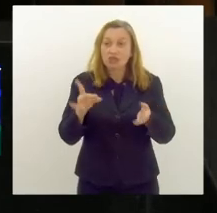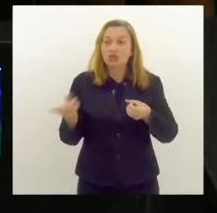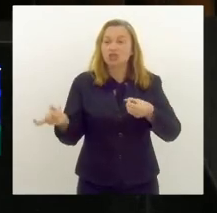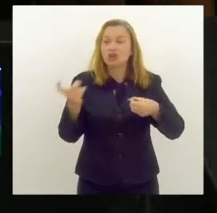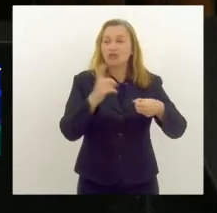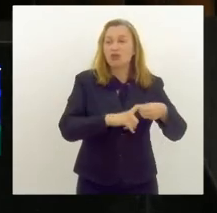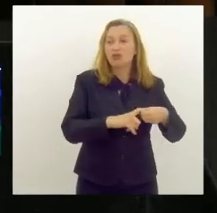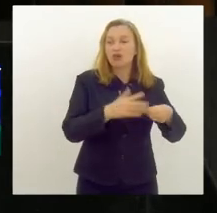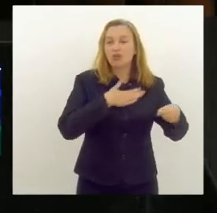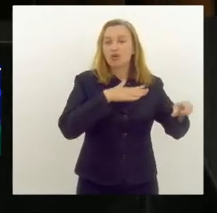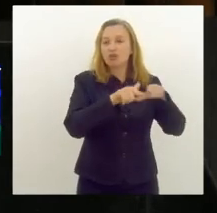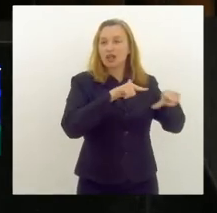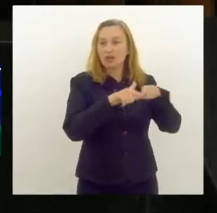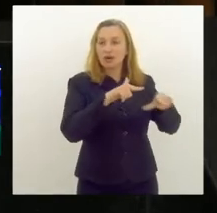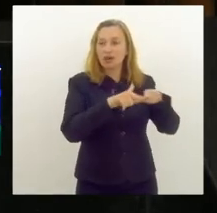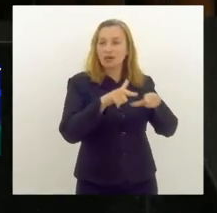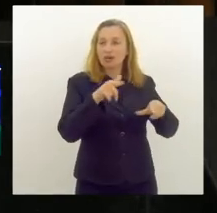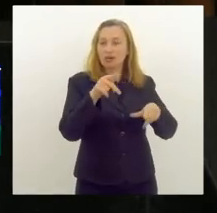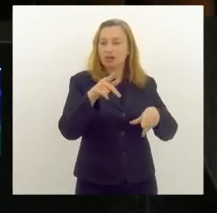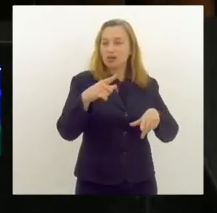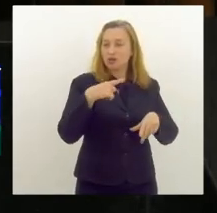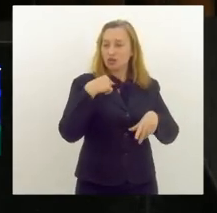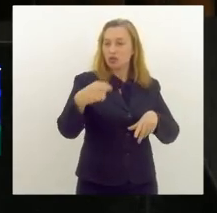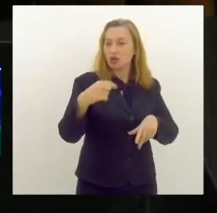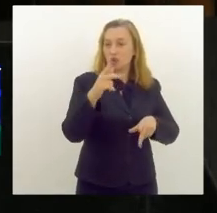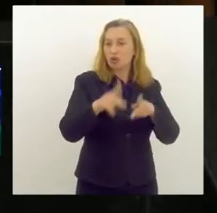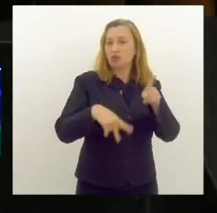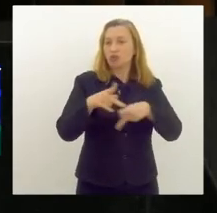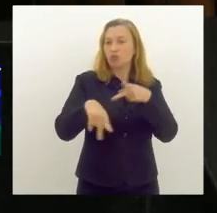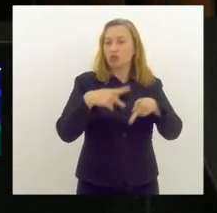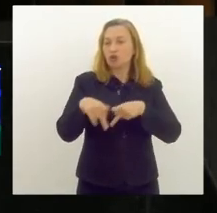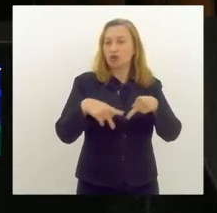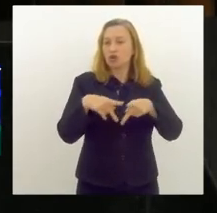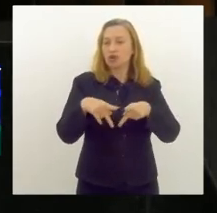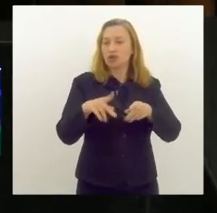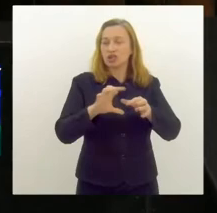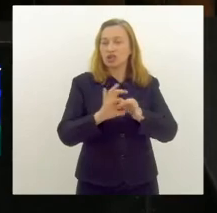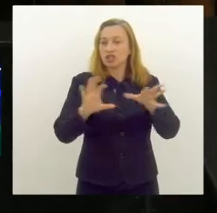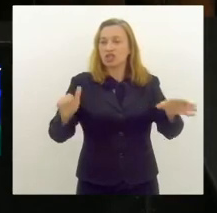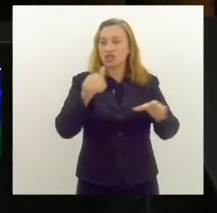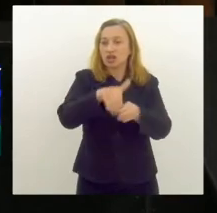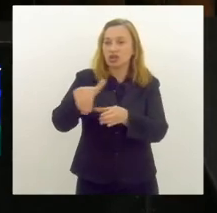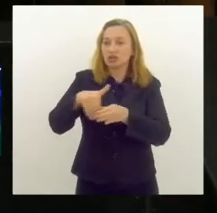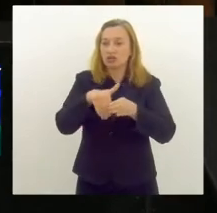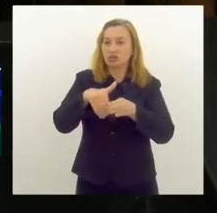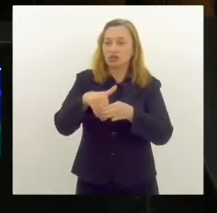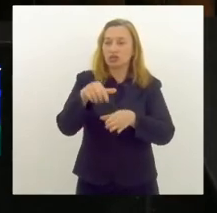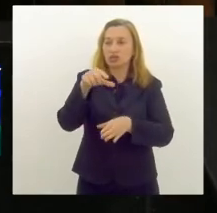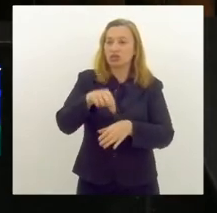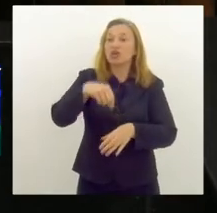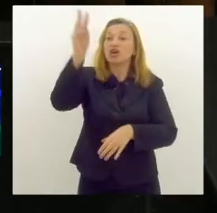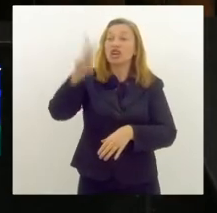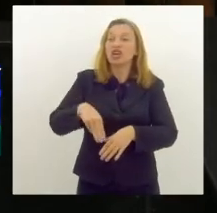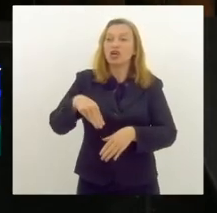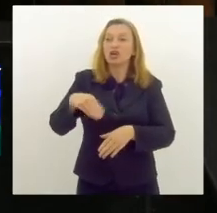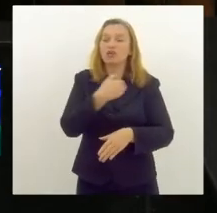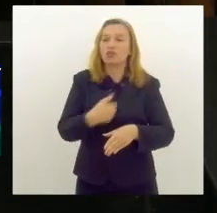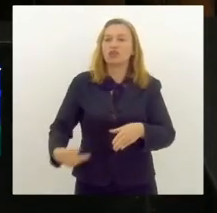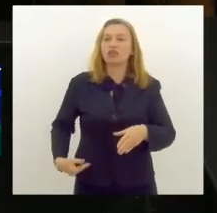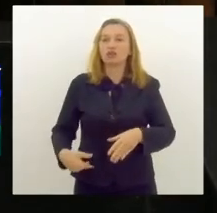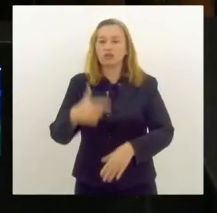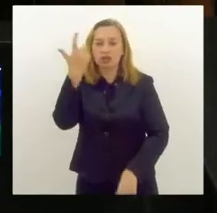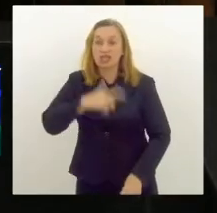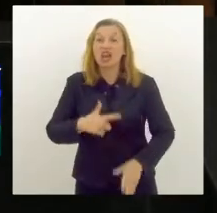o mandato que o povo me elegeu. Deixam as urnas decidirem quem deve ser o governador.